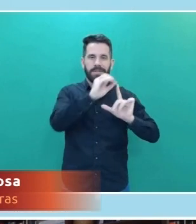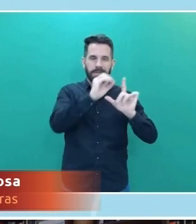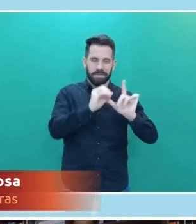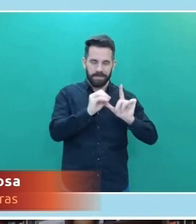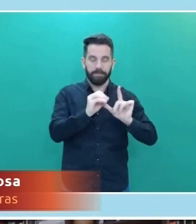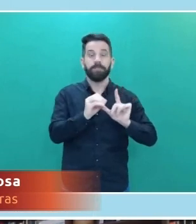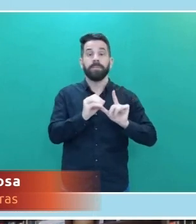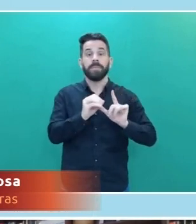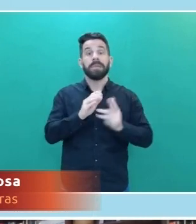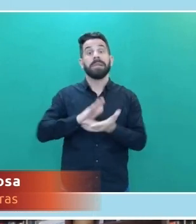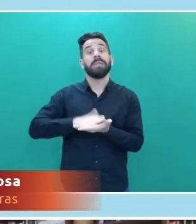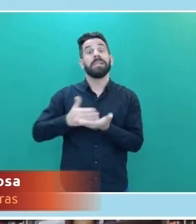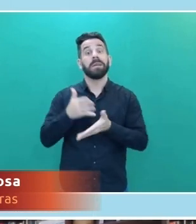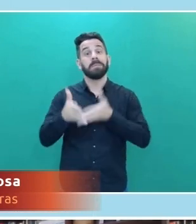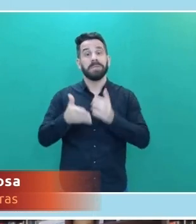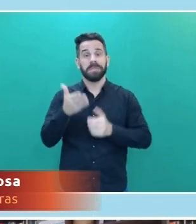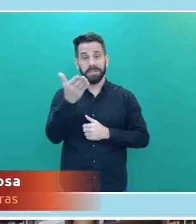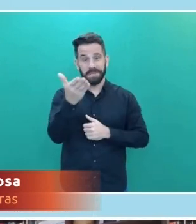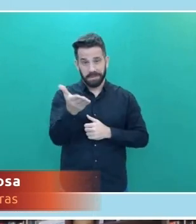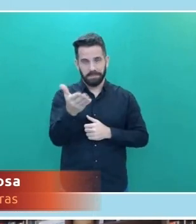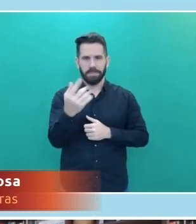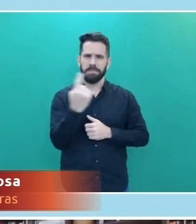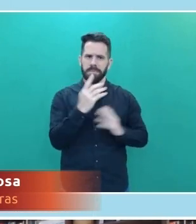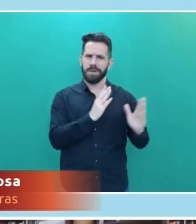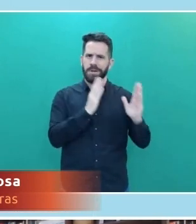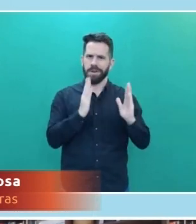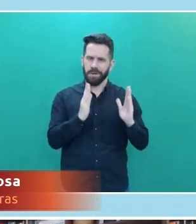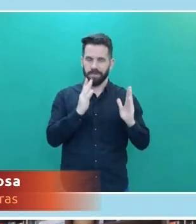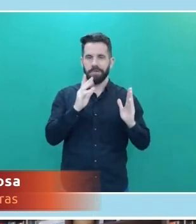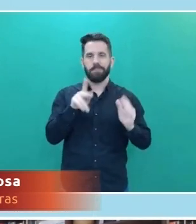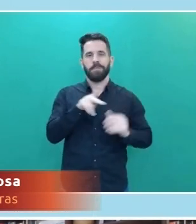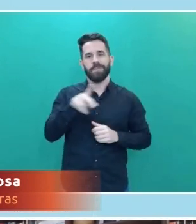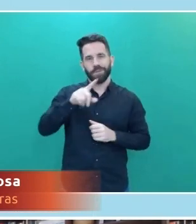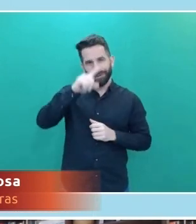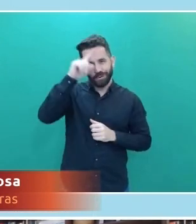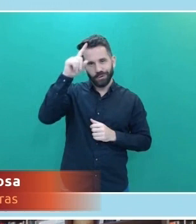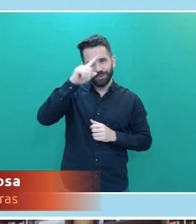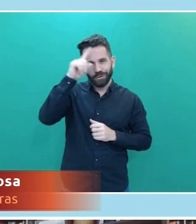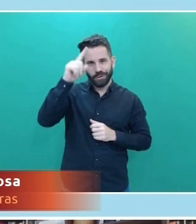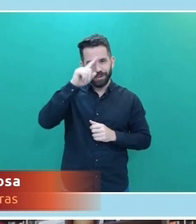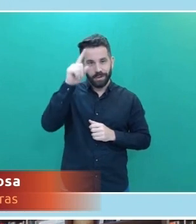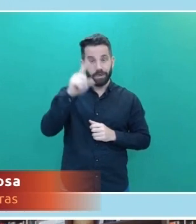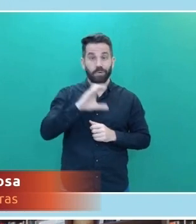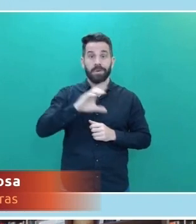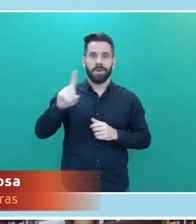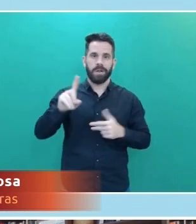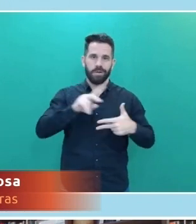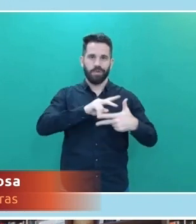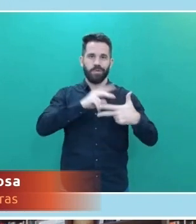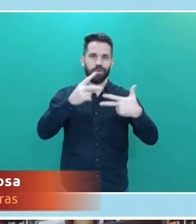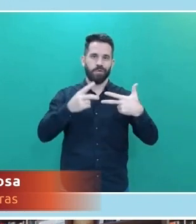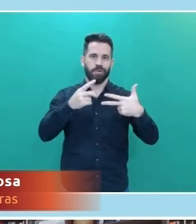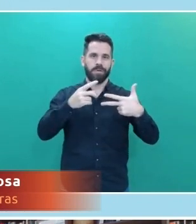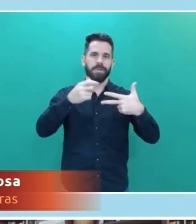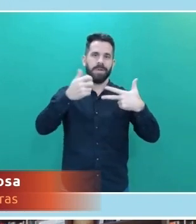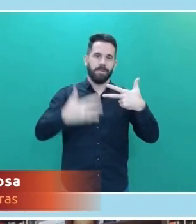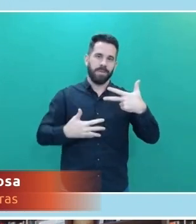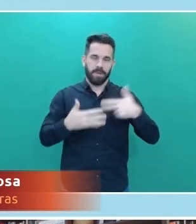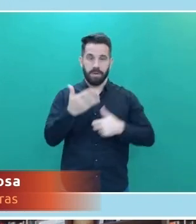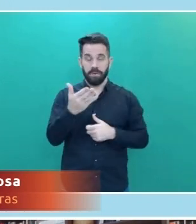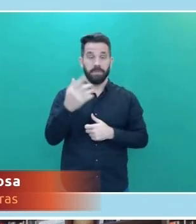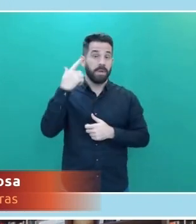nesse primeiro bloco, que é o professor Diego Barbosa, coordenador do Labitave. O professor se descreve como um